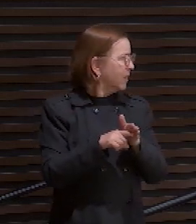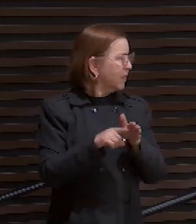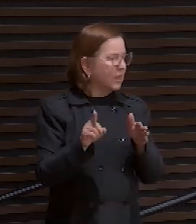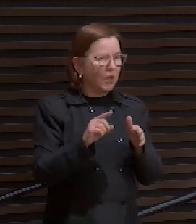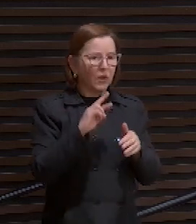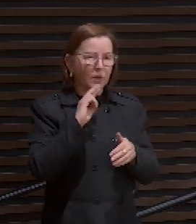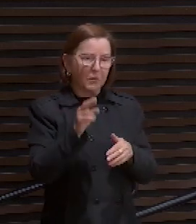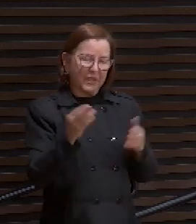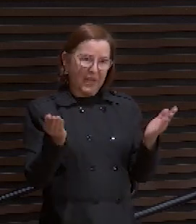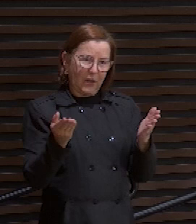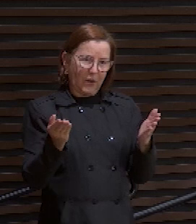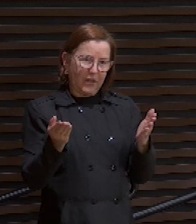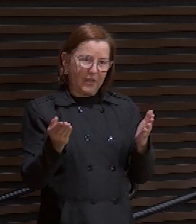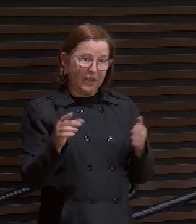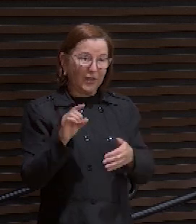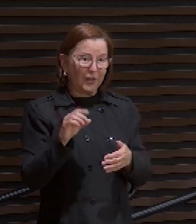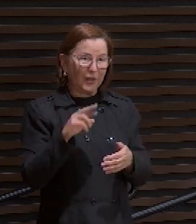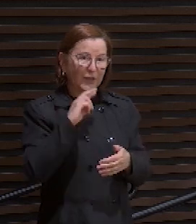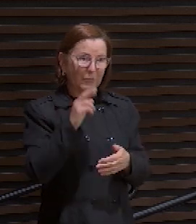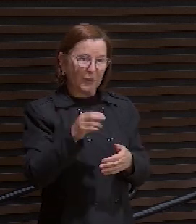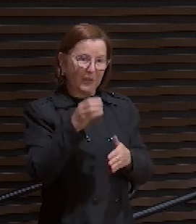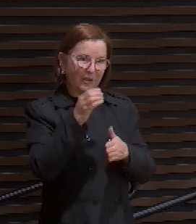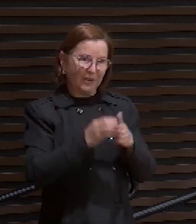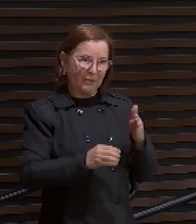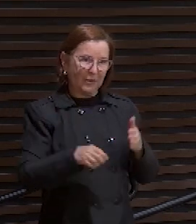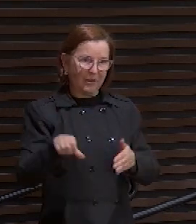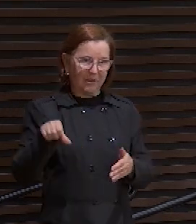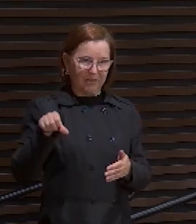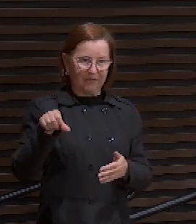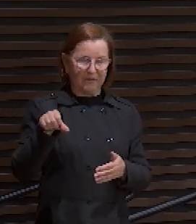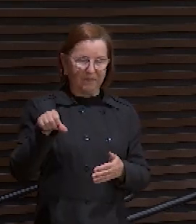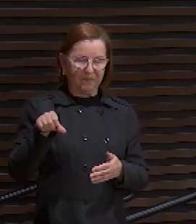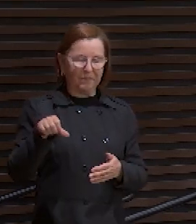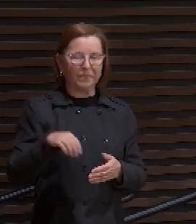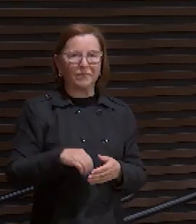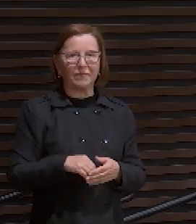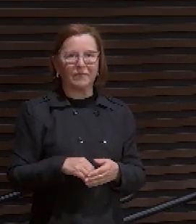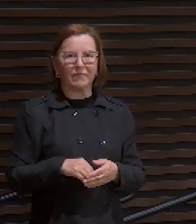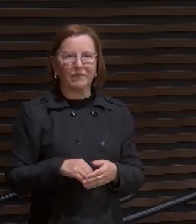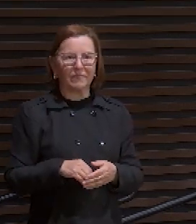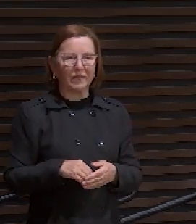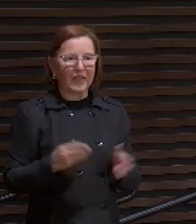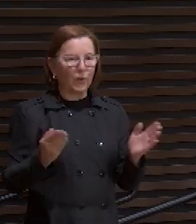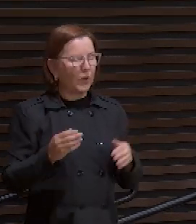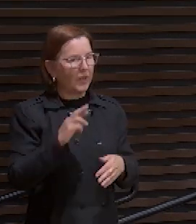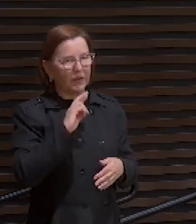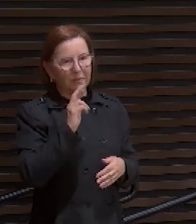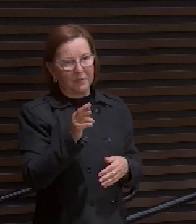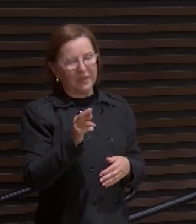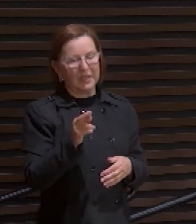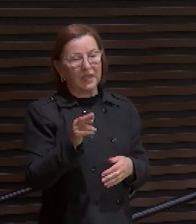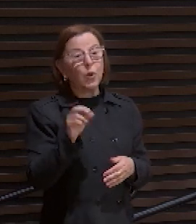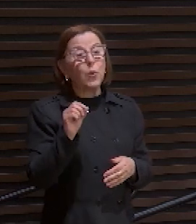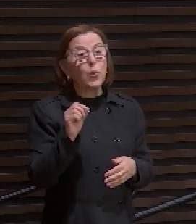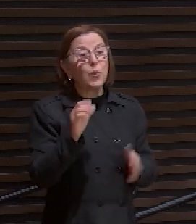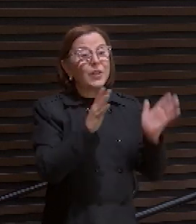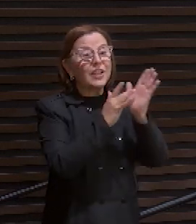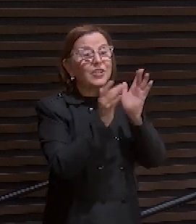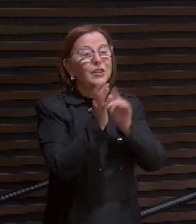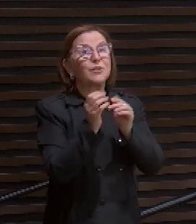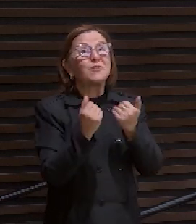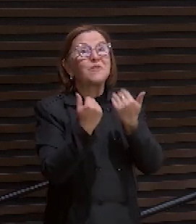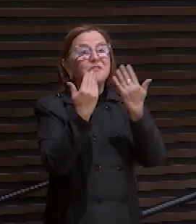Ela só vai ser respondida no capítulo 9. Agora ele não vai responder a oferta, o que ele